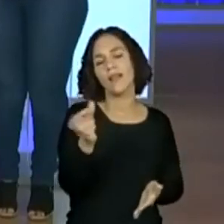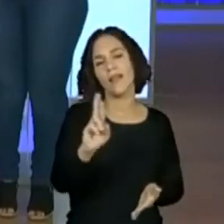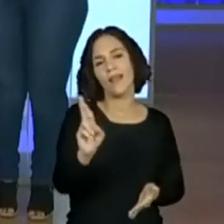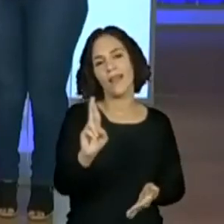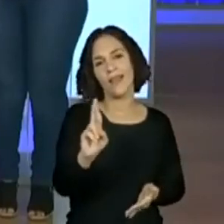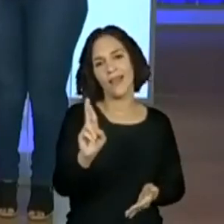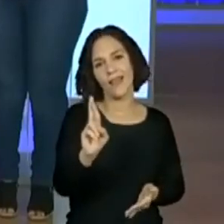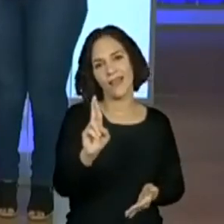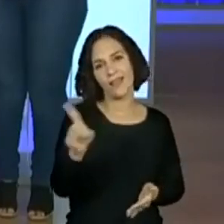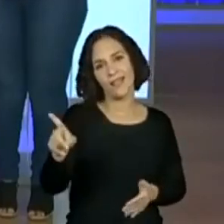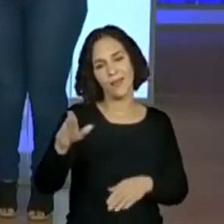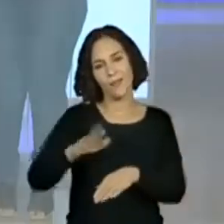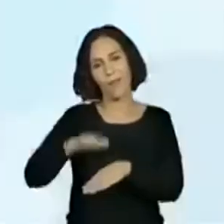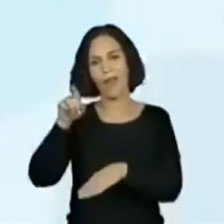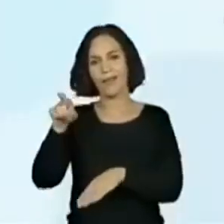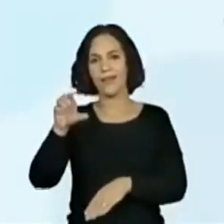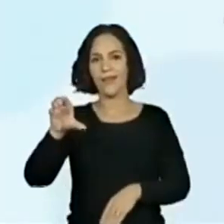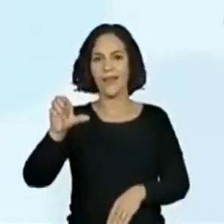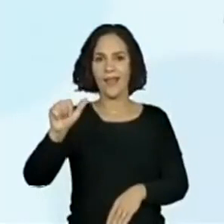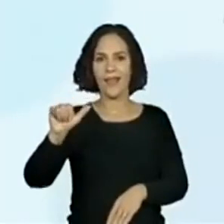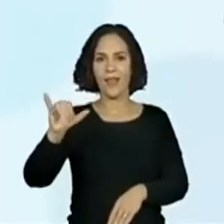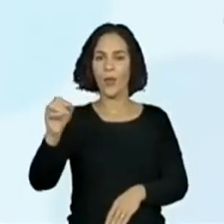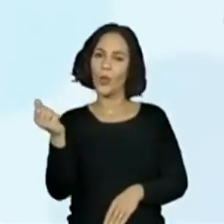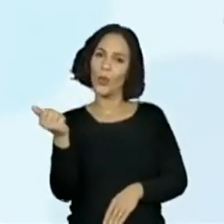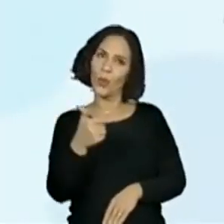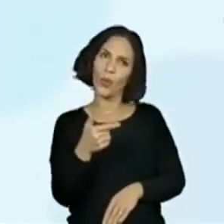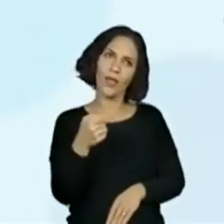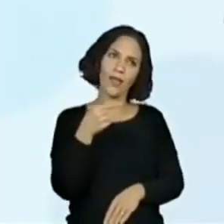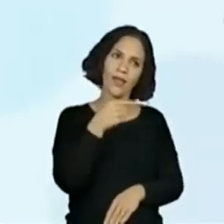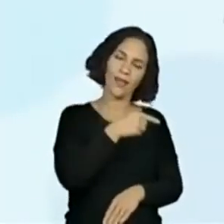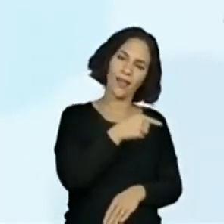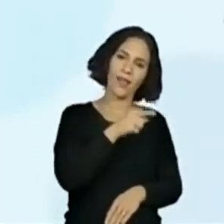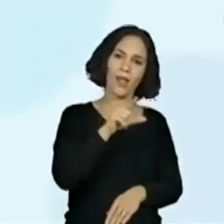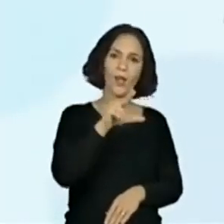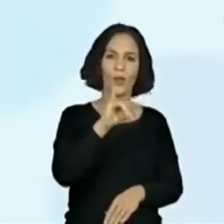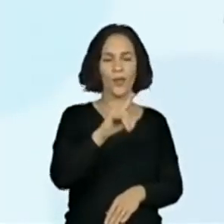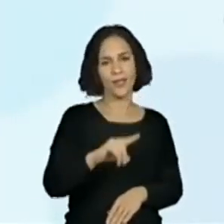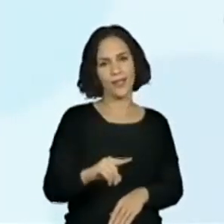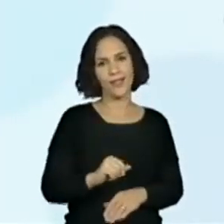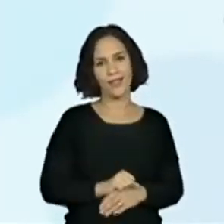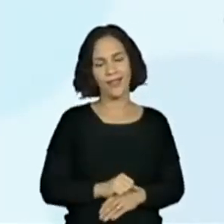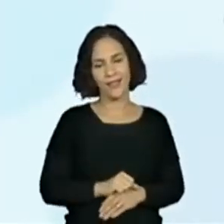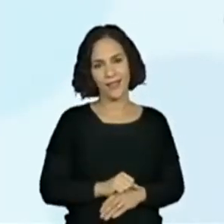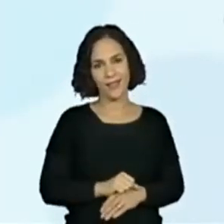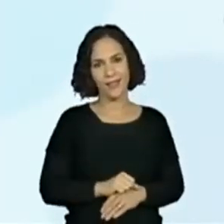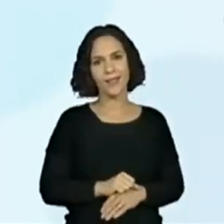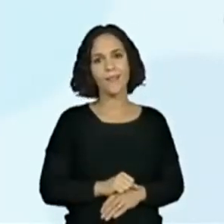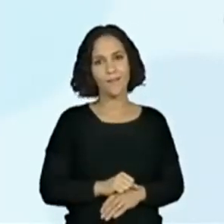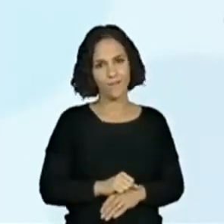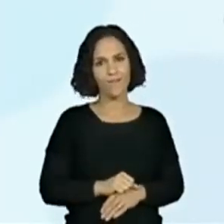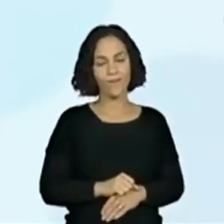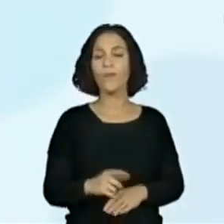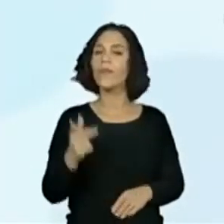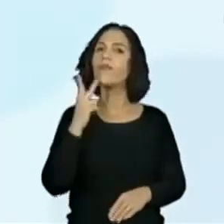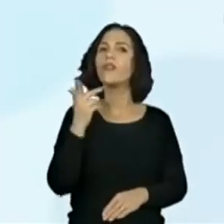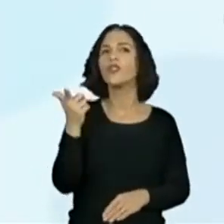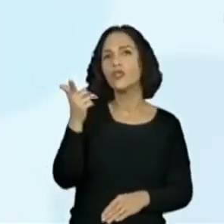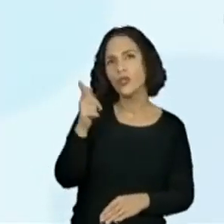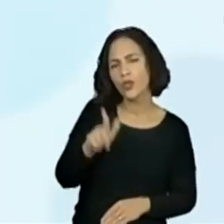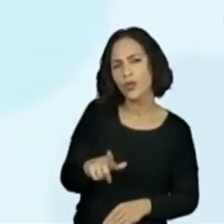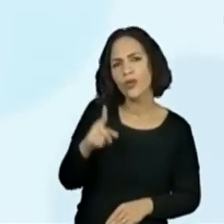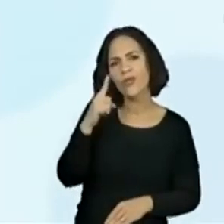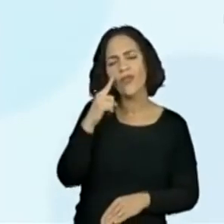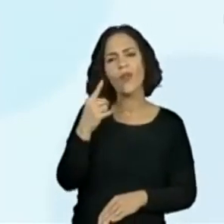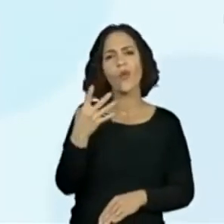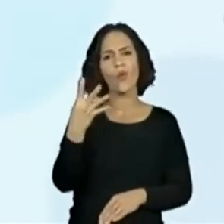reais a mais. Vamos repetir, professora Ana Paula, essa estratégia da gente contar? Do 40, tirando os